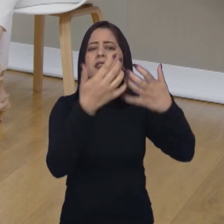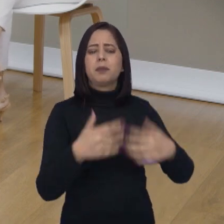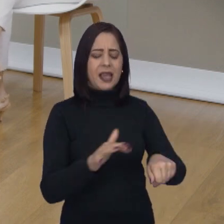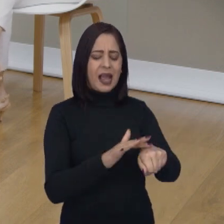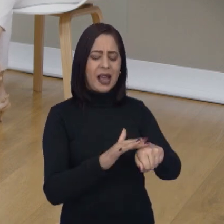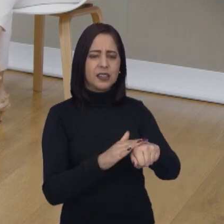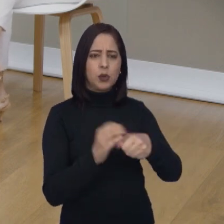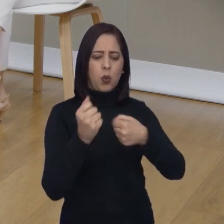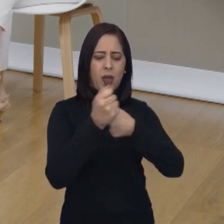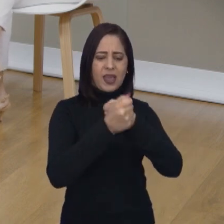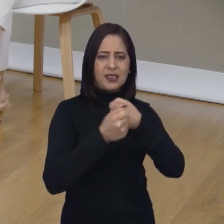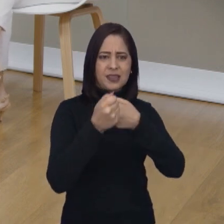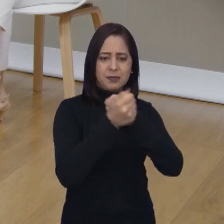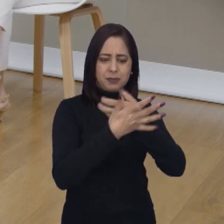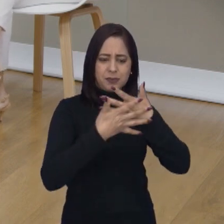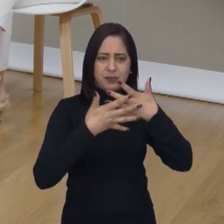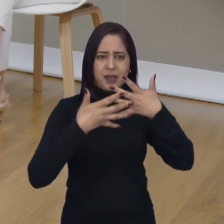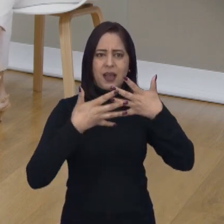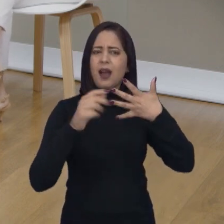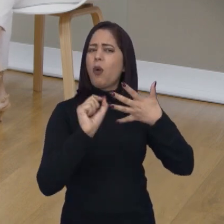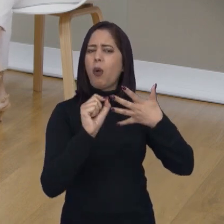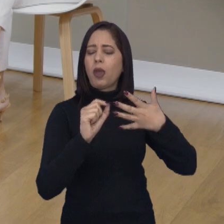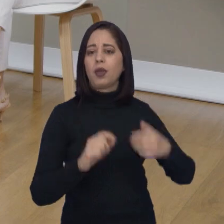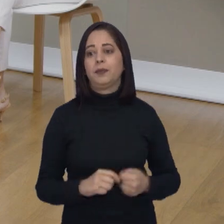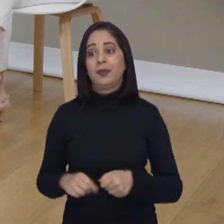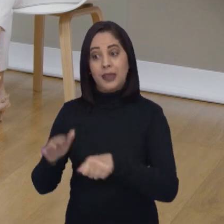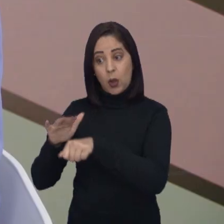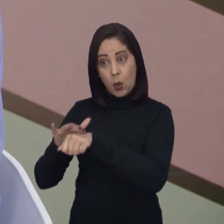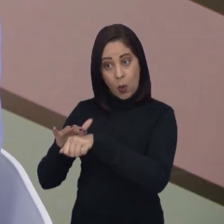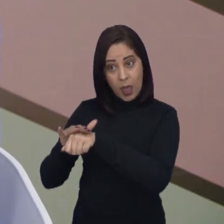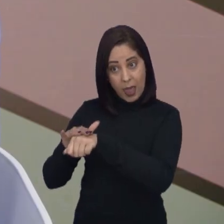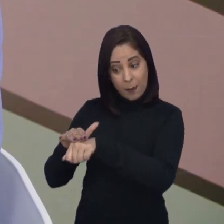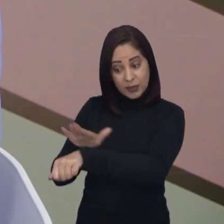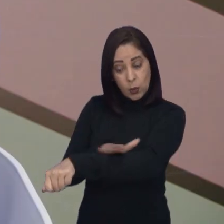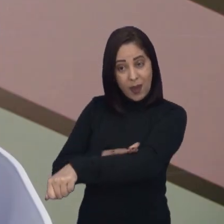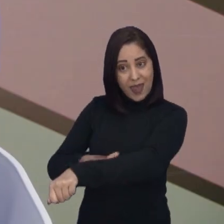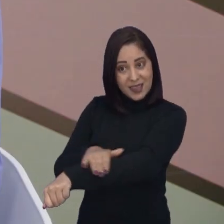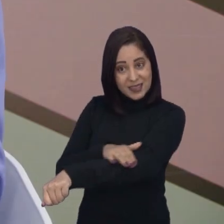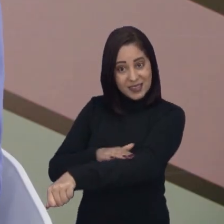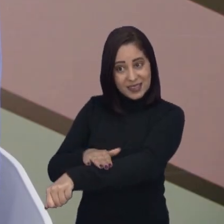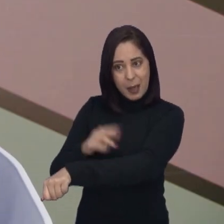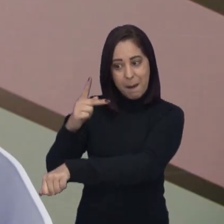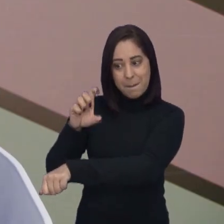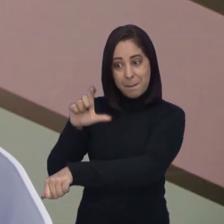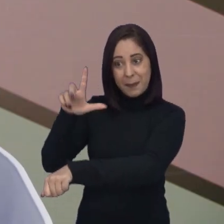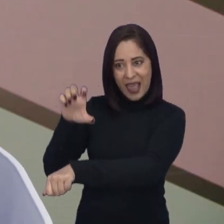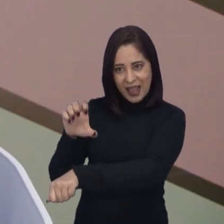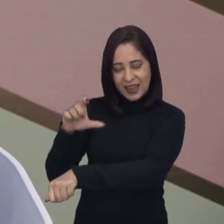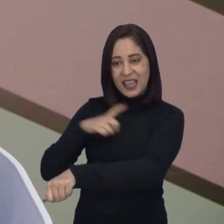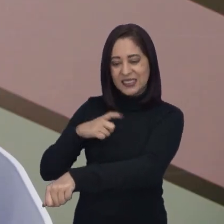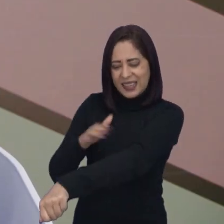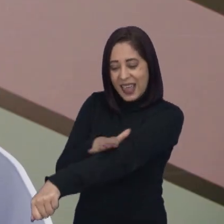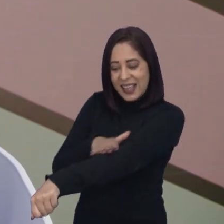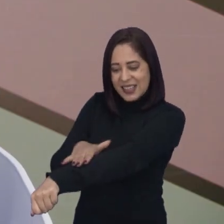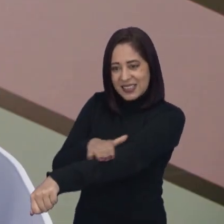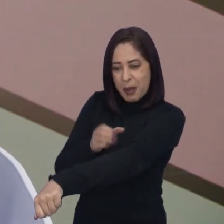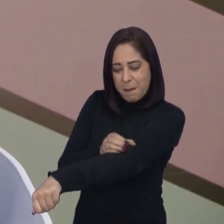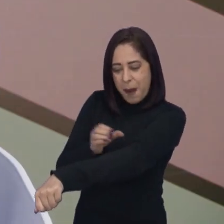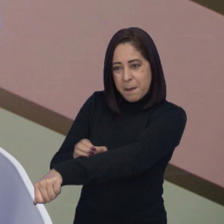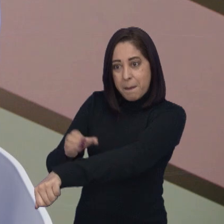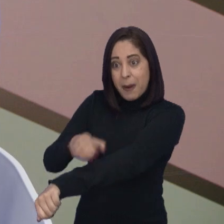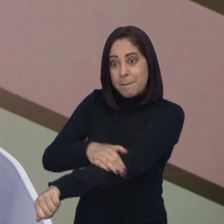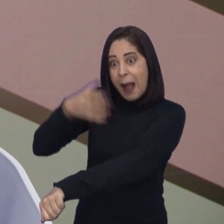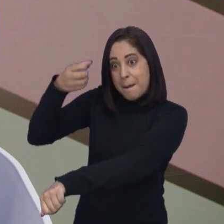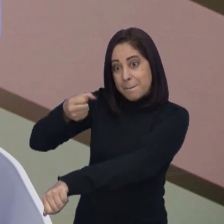vitiligo. Joia. Vitiligo é uma doença da pele que caracteriza por manchas brancas na pele.